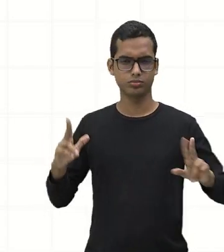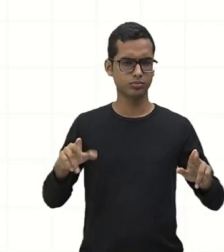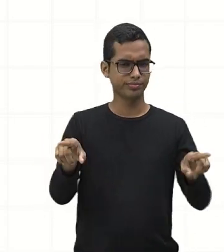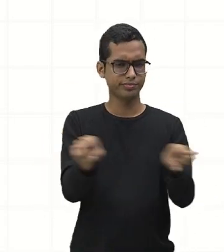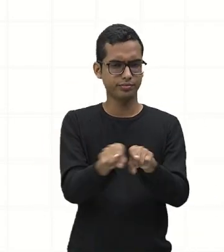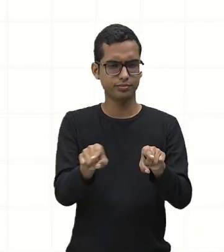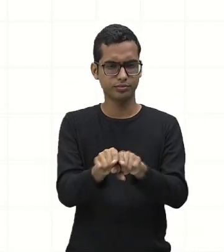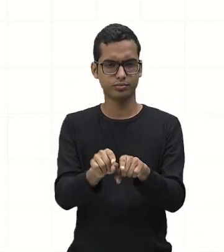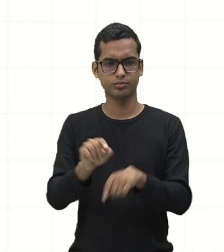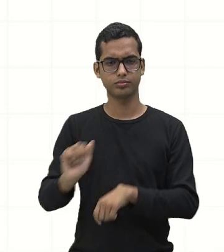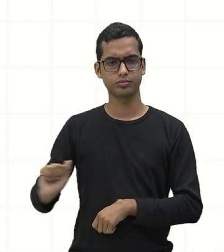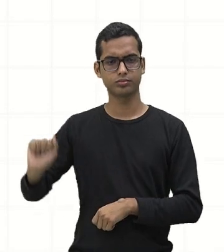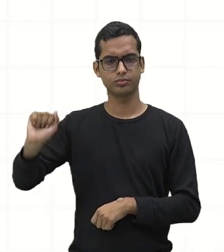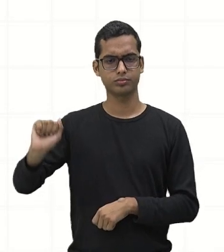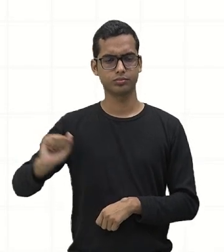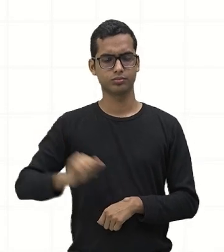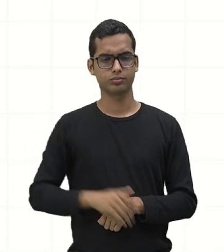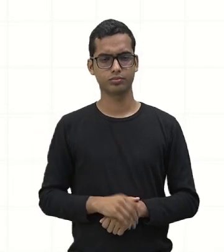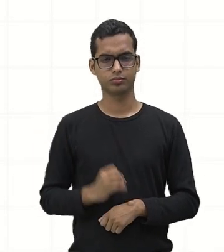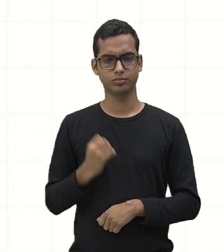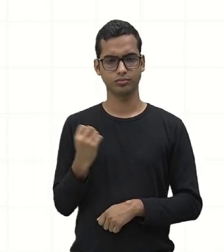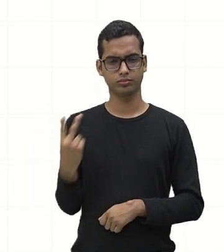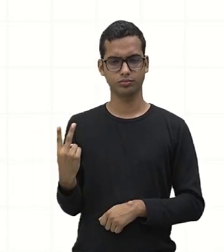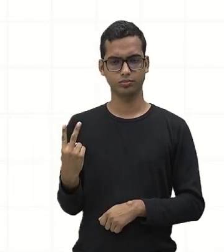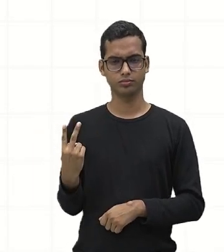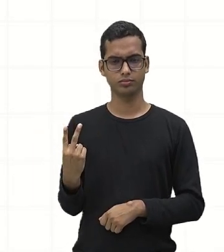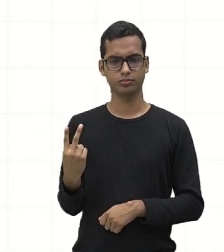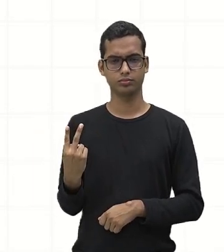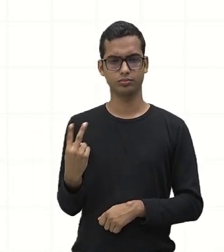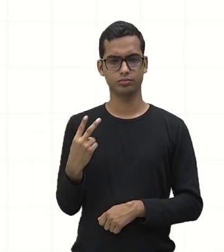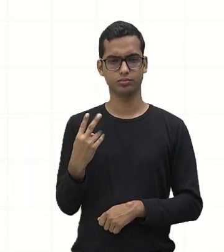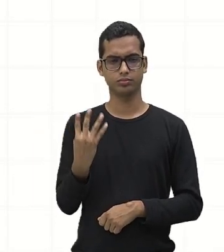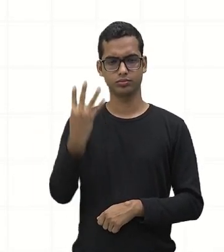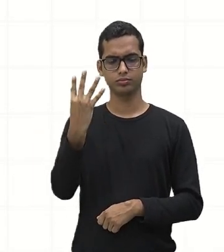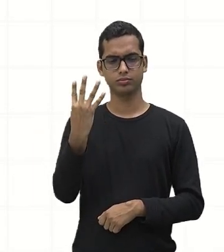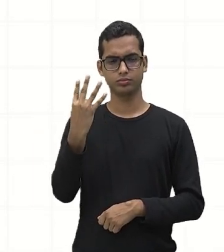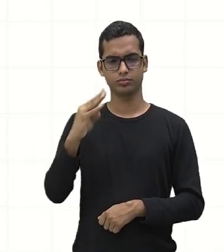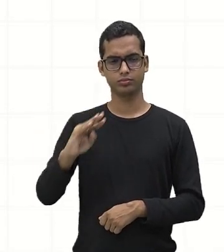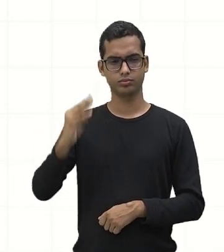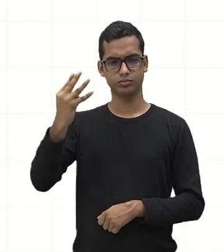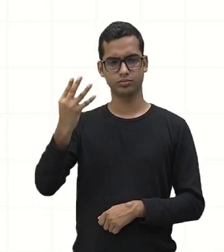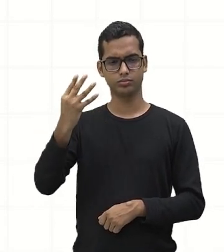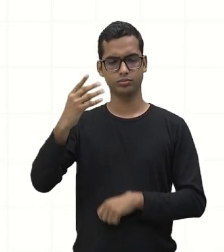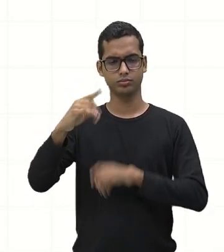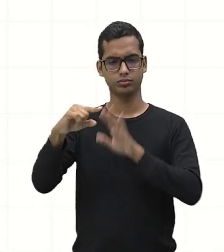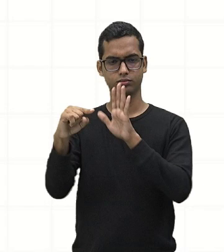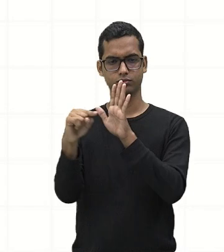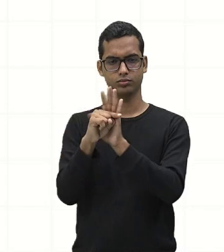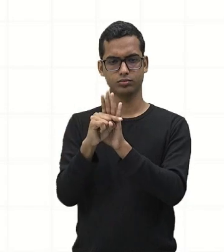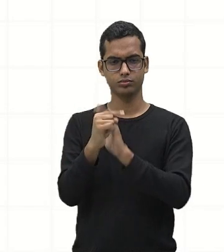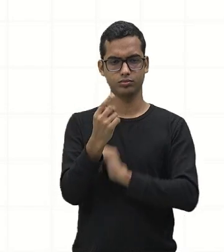expoentes? 4 menos 2, que é igual a 2. 2 ao quadrado é 4.